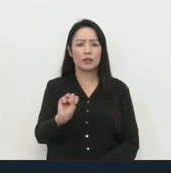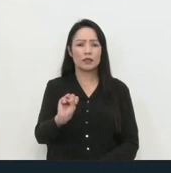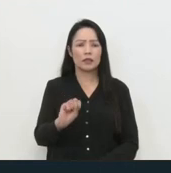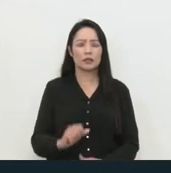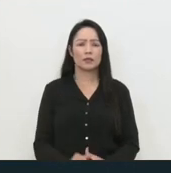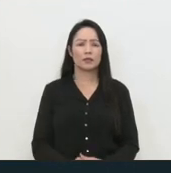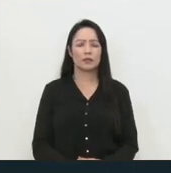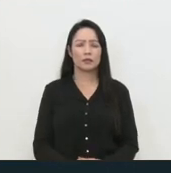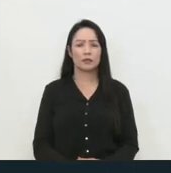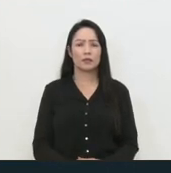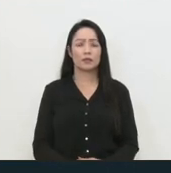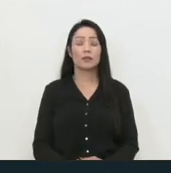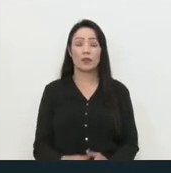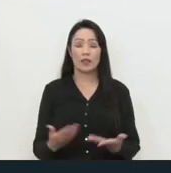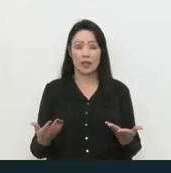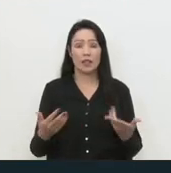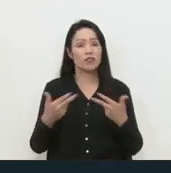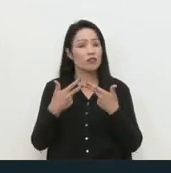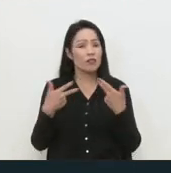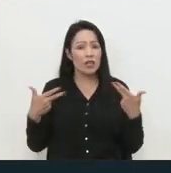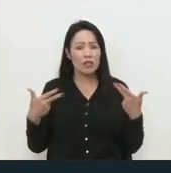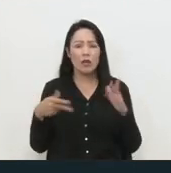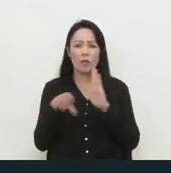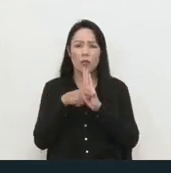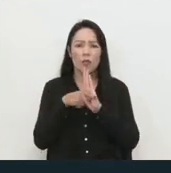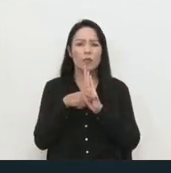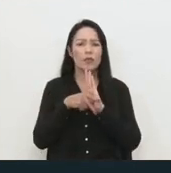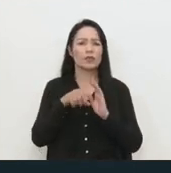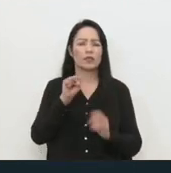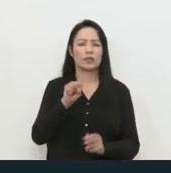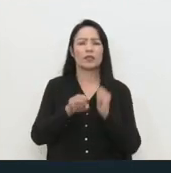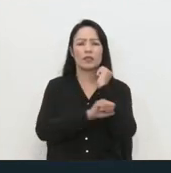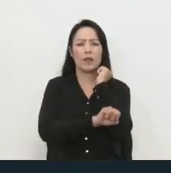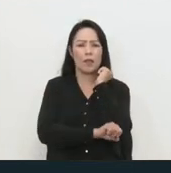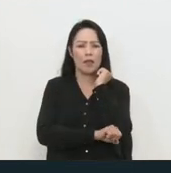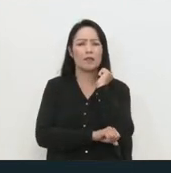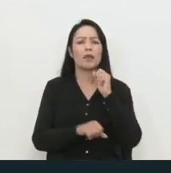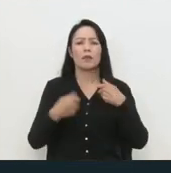de cabeamentos e bombas por parte da Sabesp